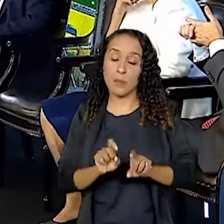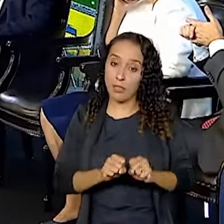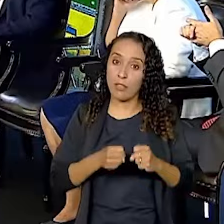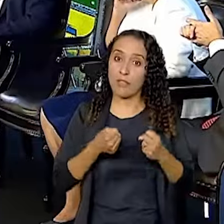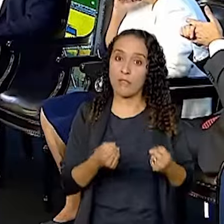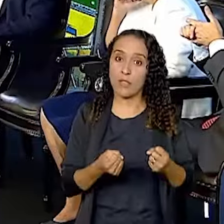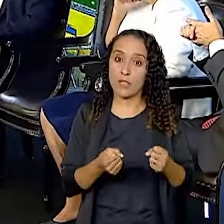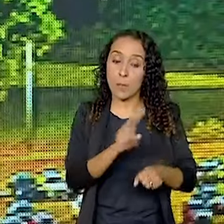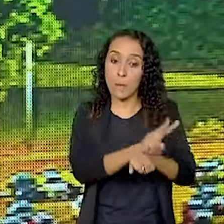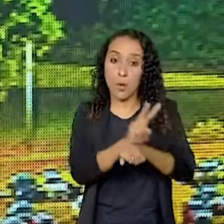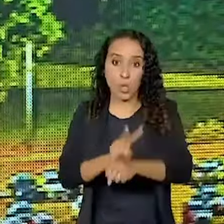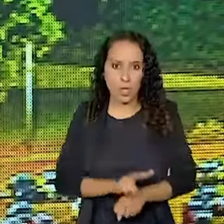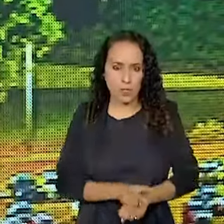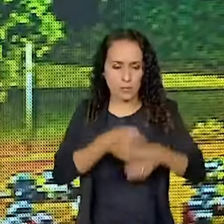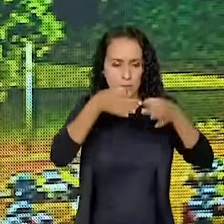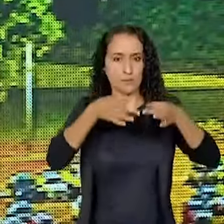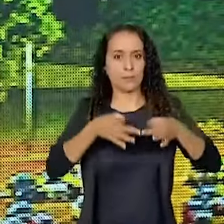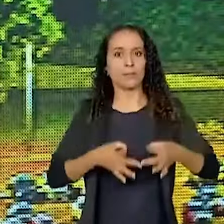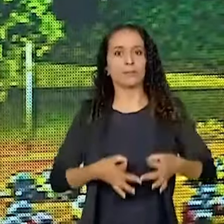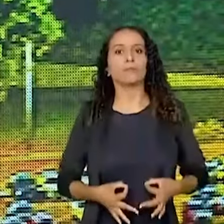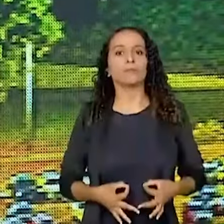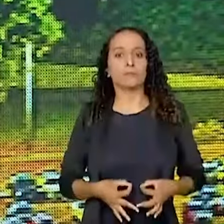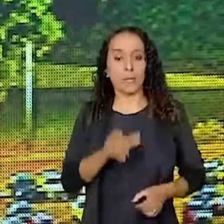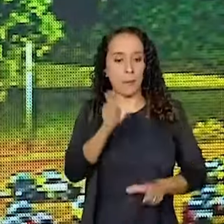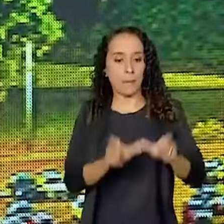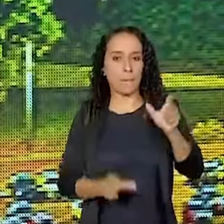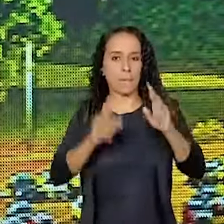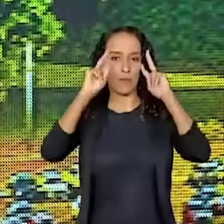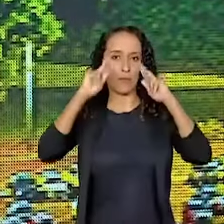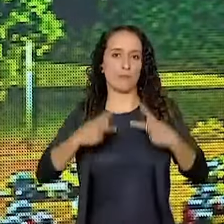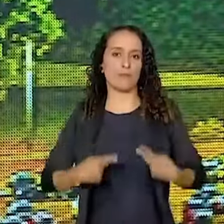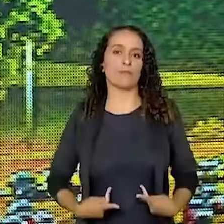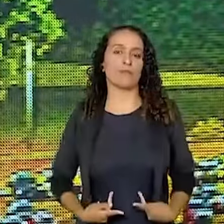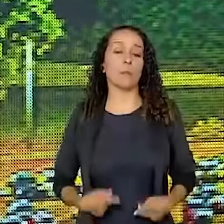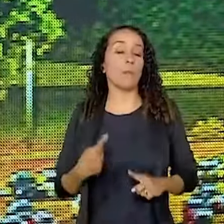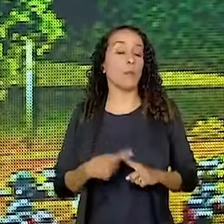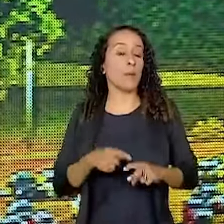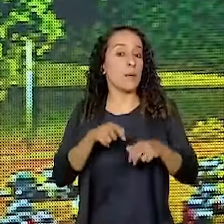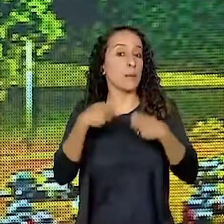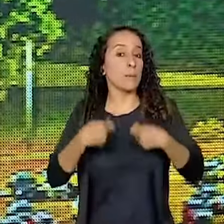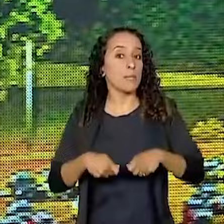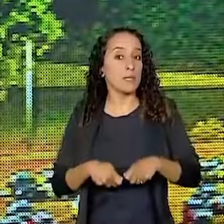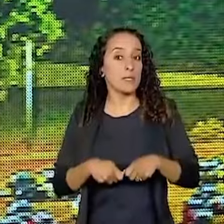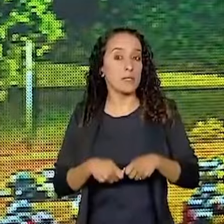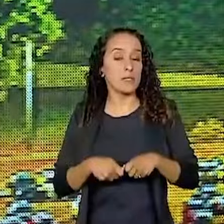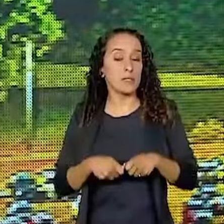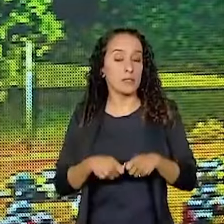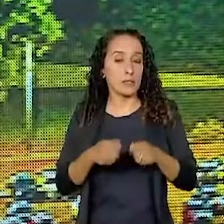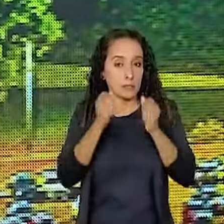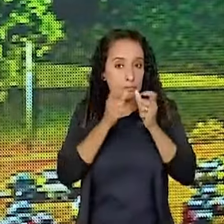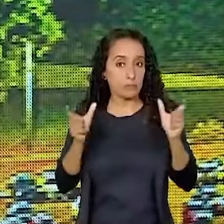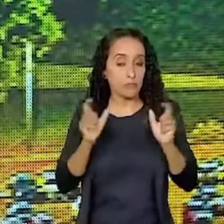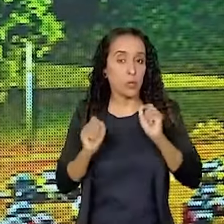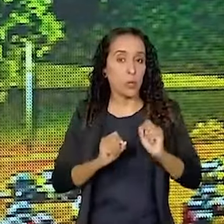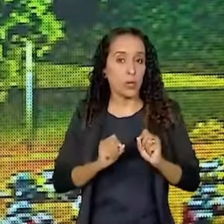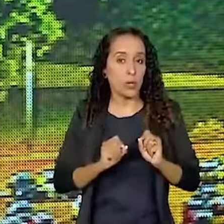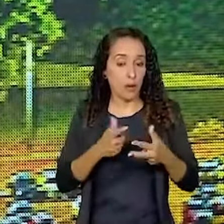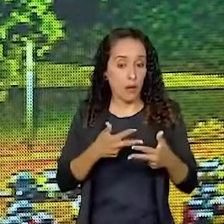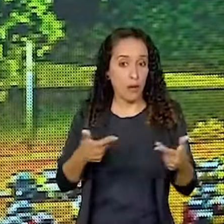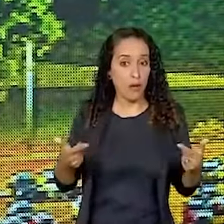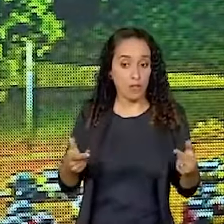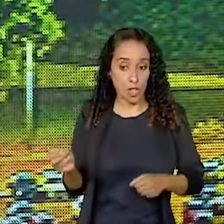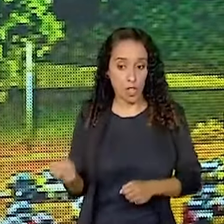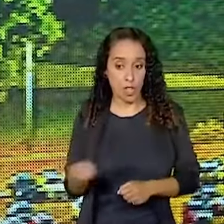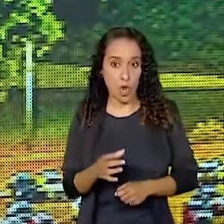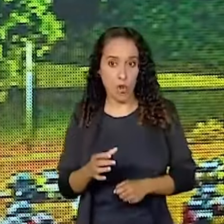da proteção da dignidade da pessoa humana, pois é preciso atentar para a circunstância que essas